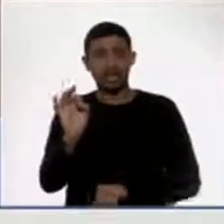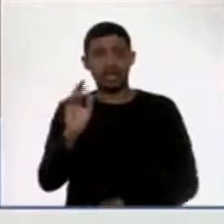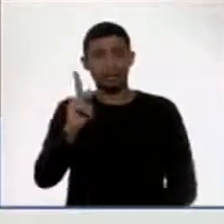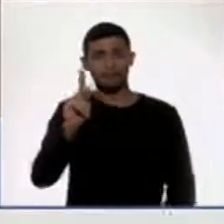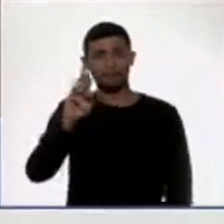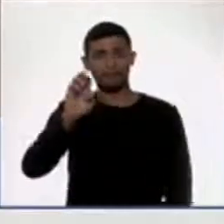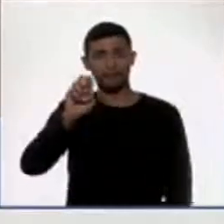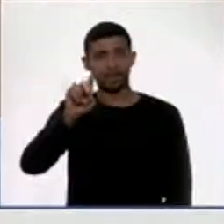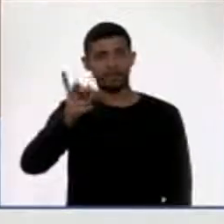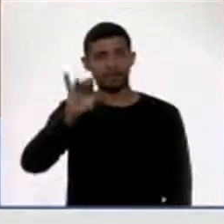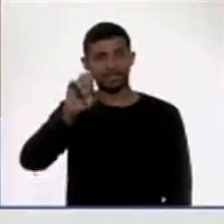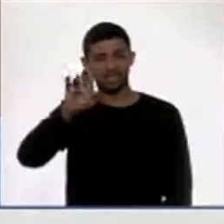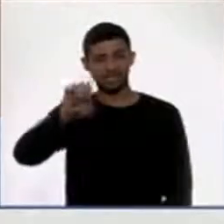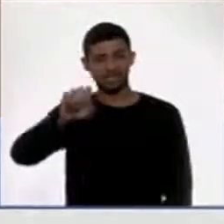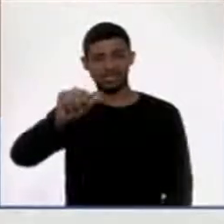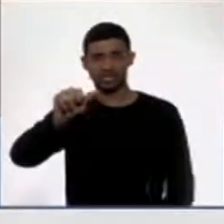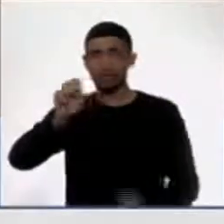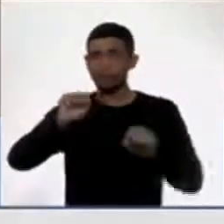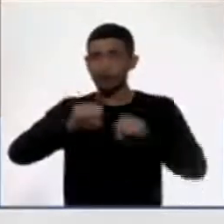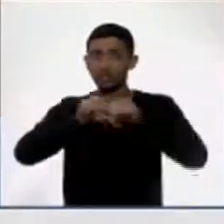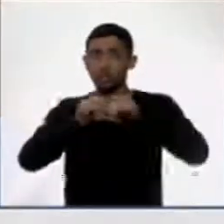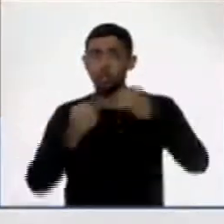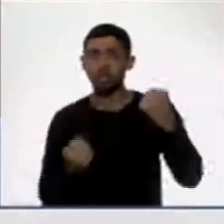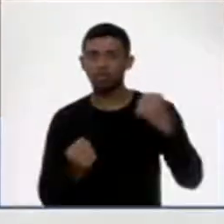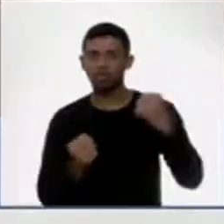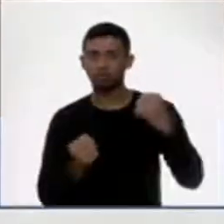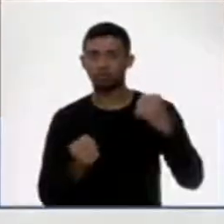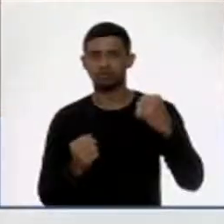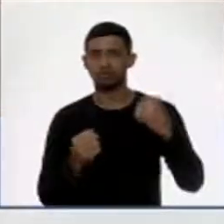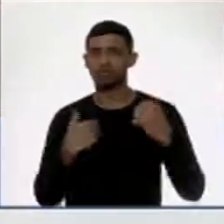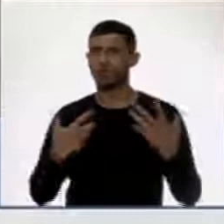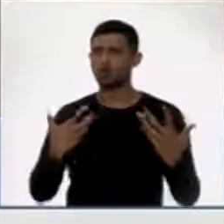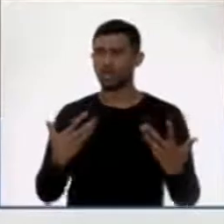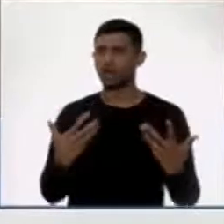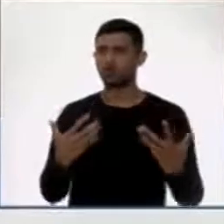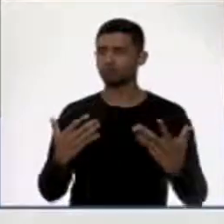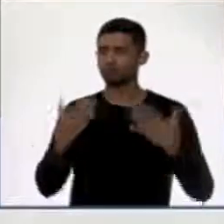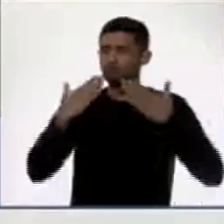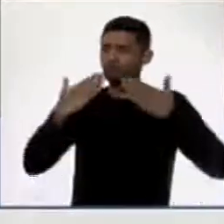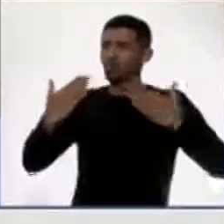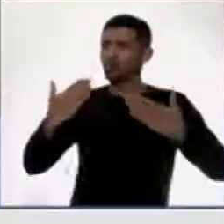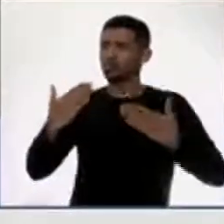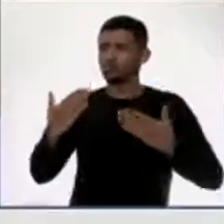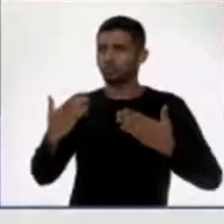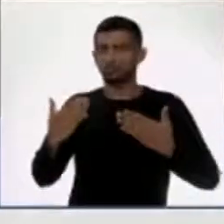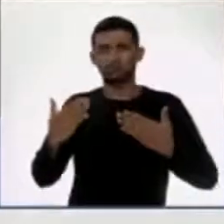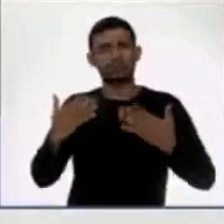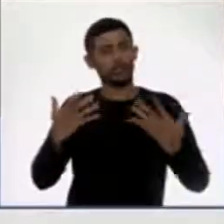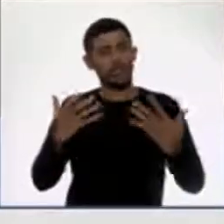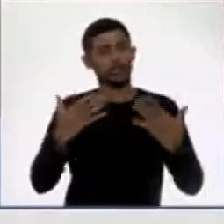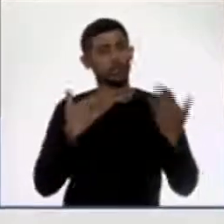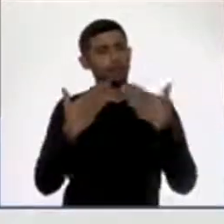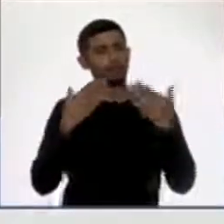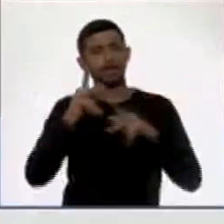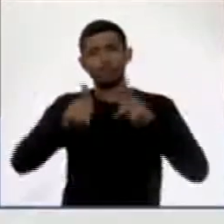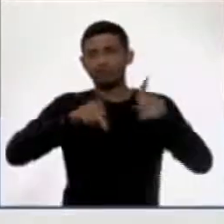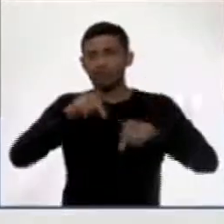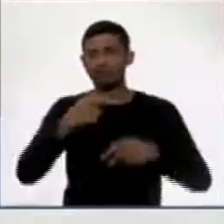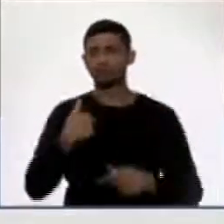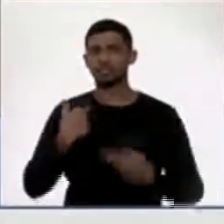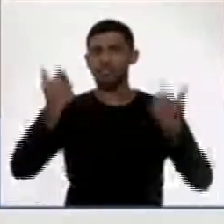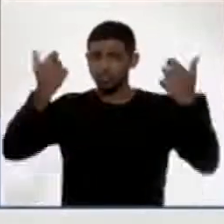quebrar. E eu queria enfrentar essas falas, queria dialogar com a população sobre o que está em